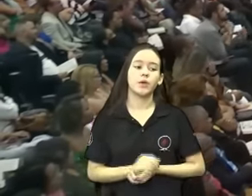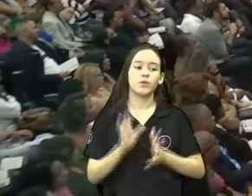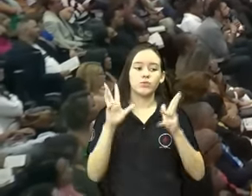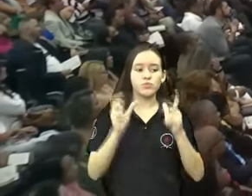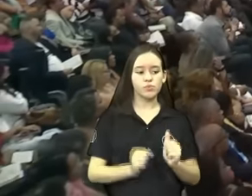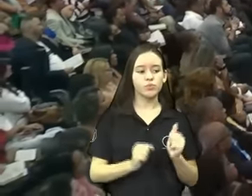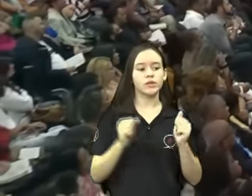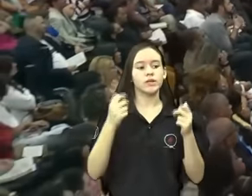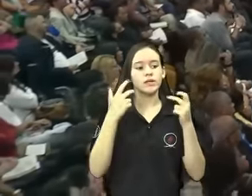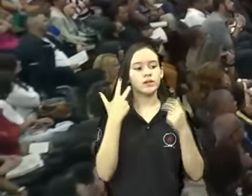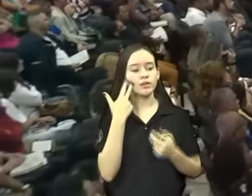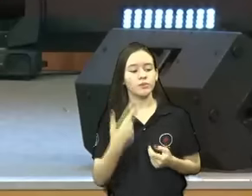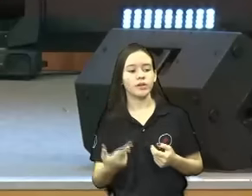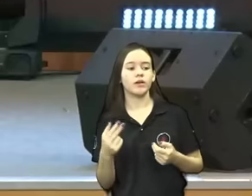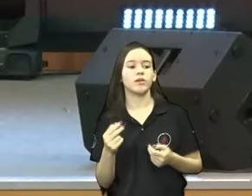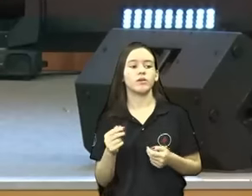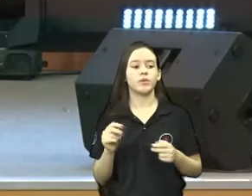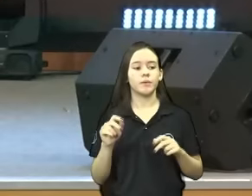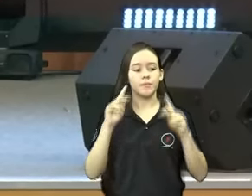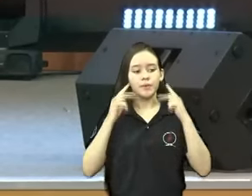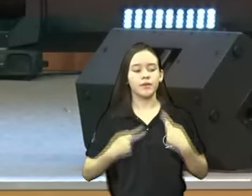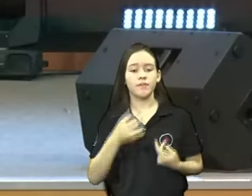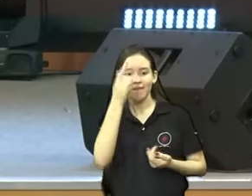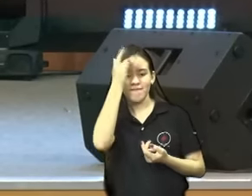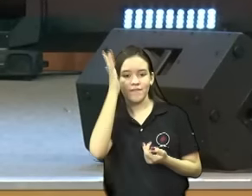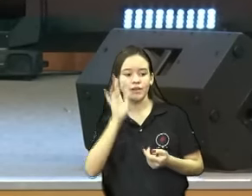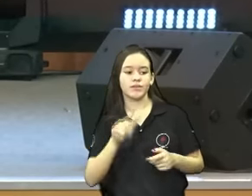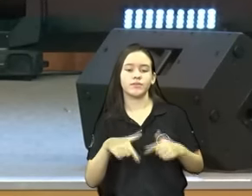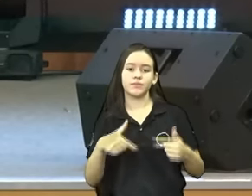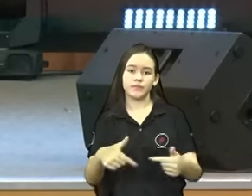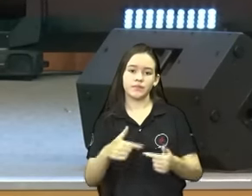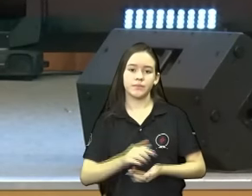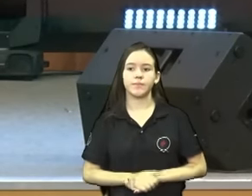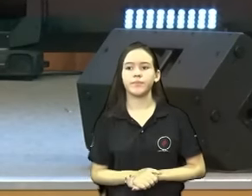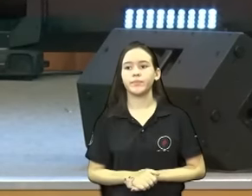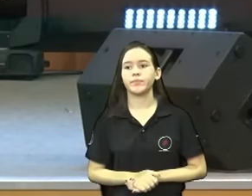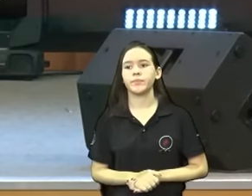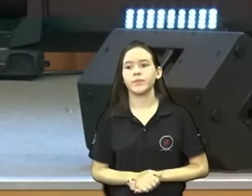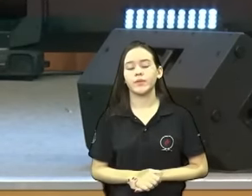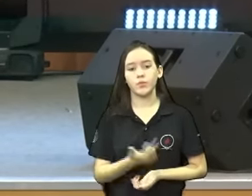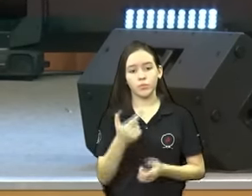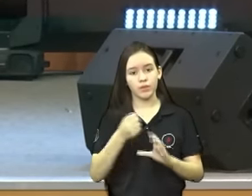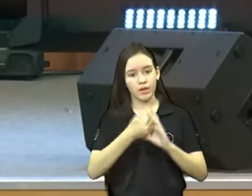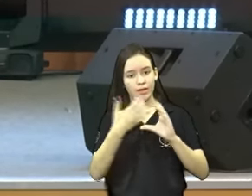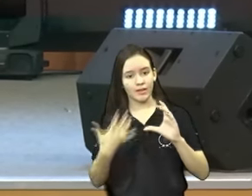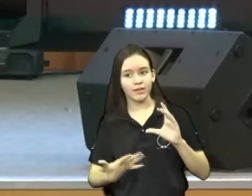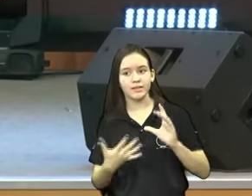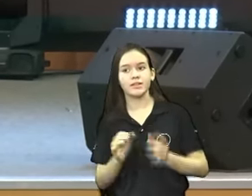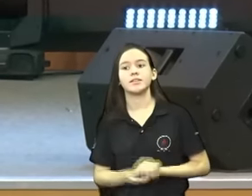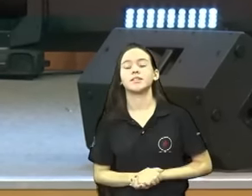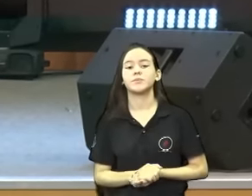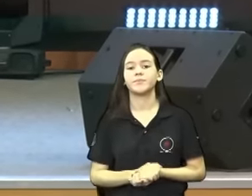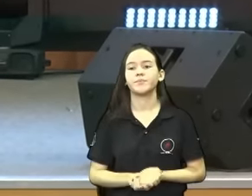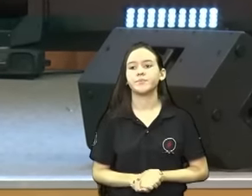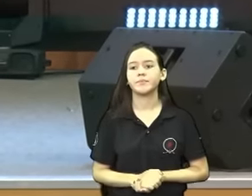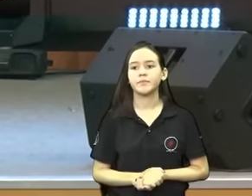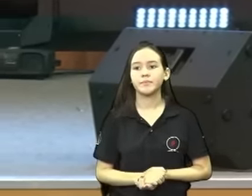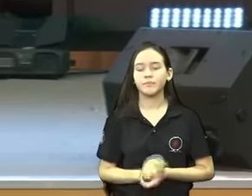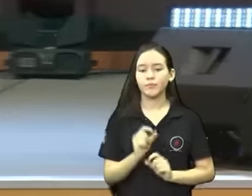é fácil você fazer e é uma outra característica uma outra